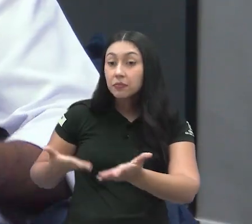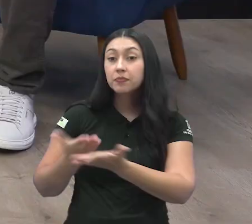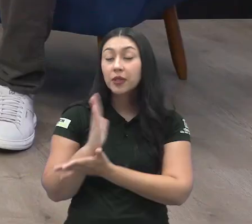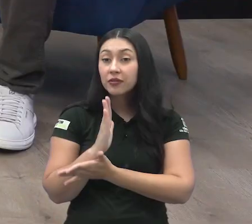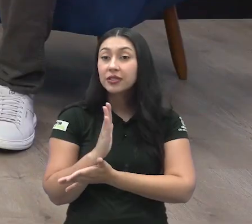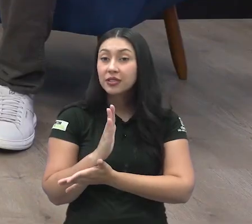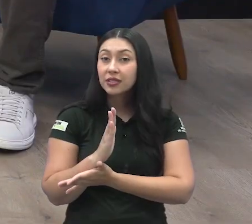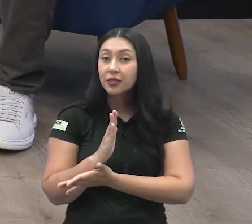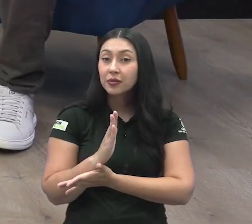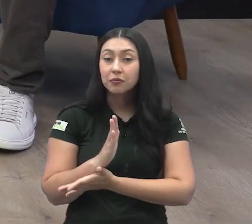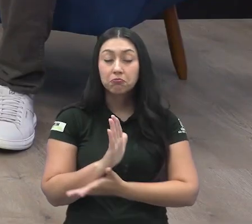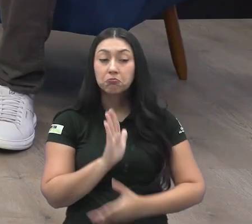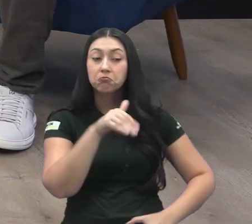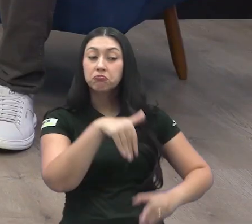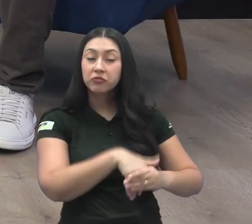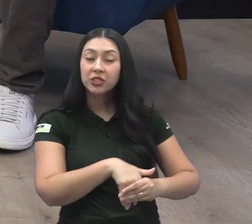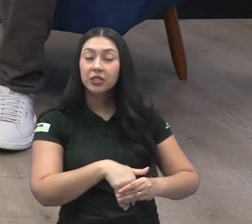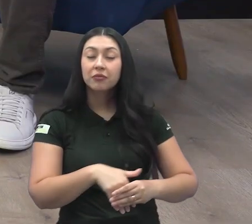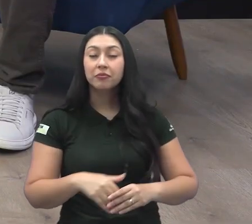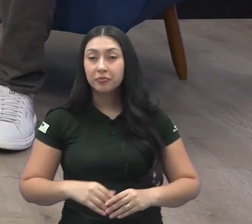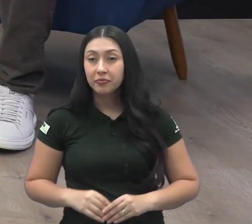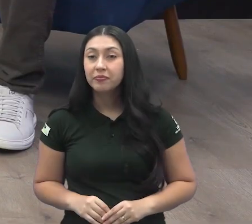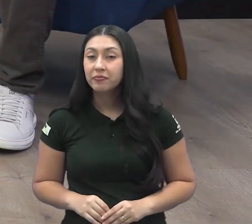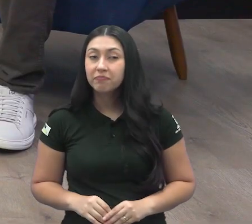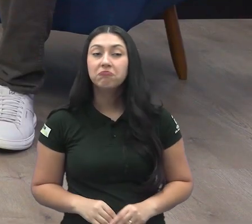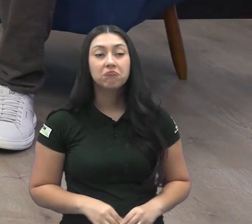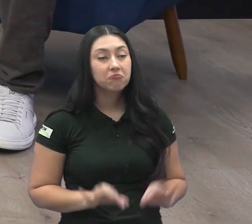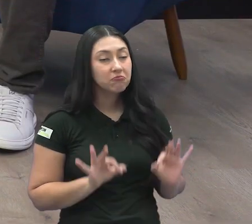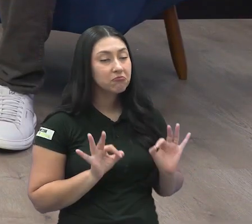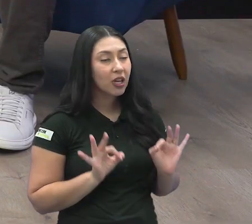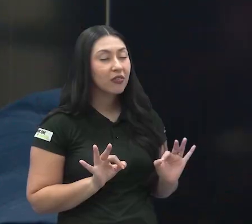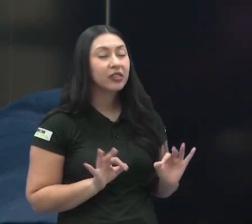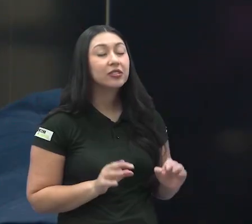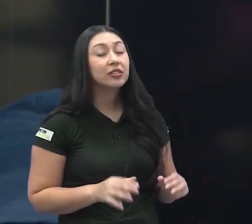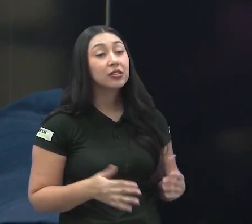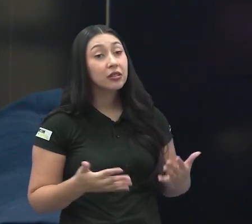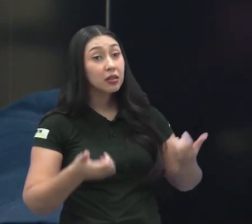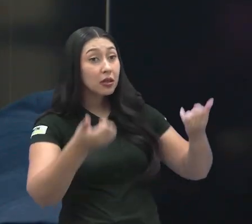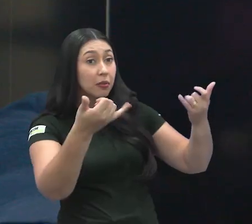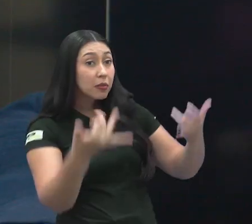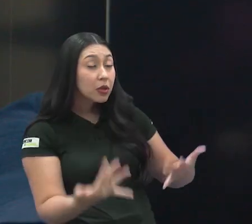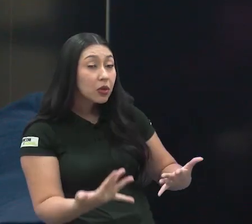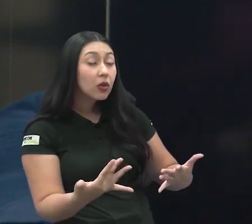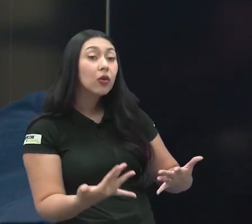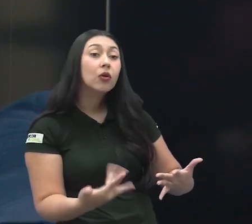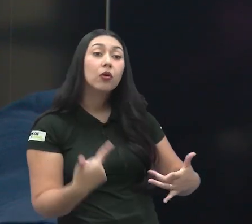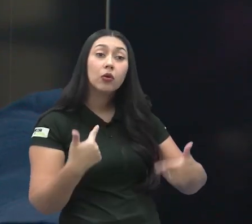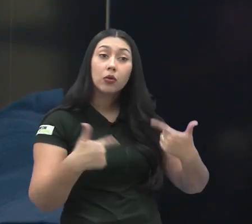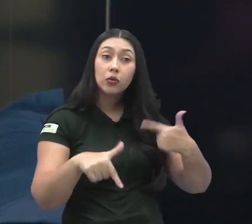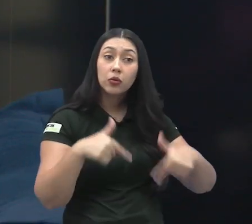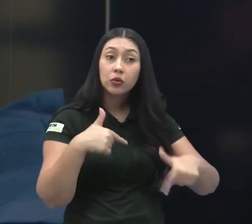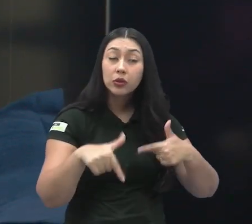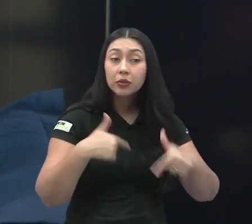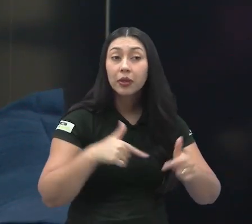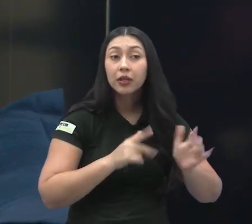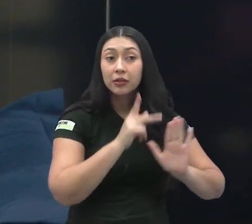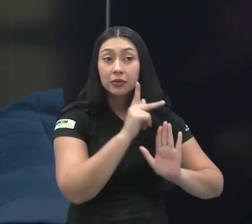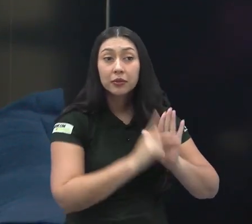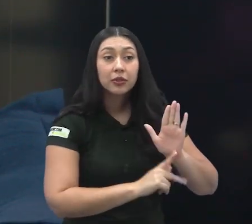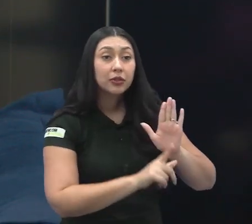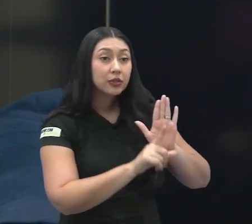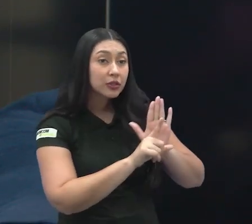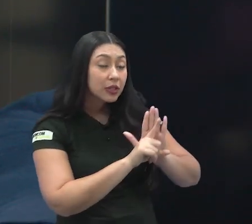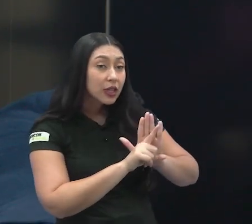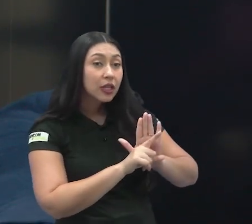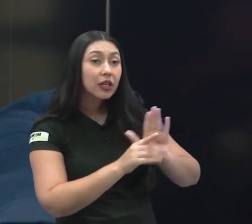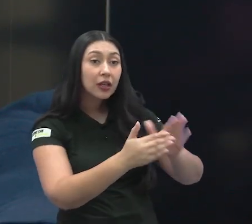ser a sua votação e a sua eleição. Perfeito, vereador. E como o senhor citou muito bem, tem esse trabalho, através dos projetos de